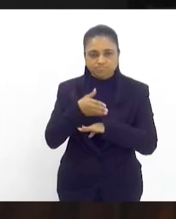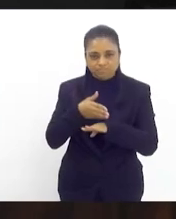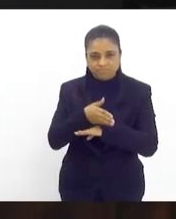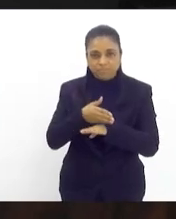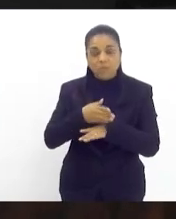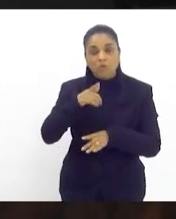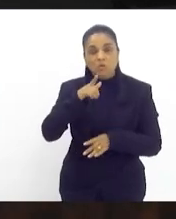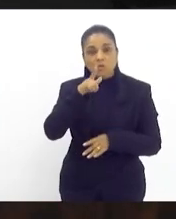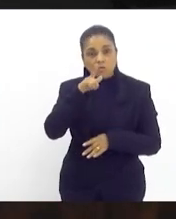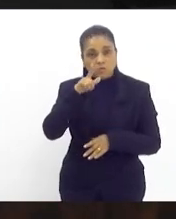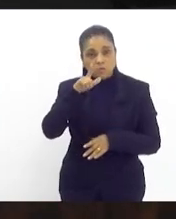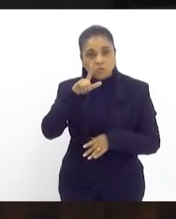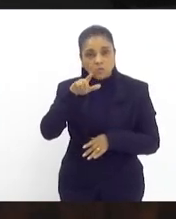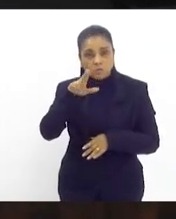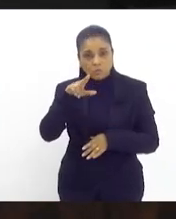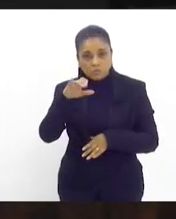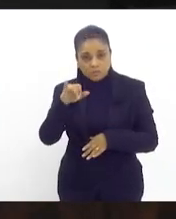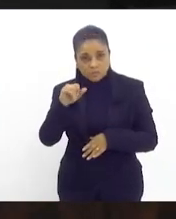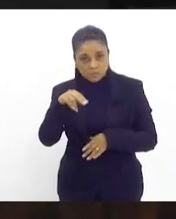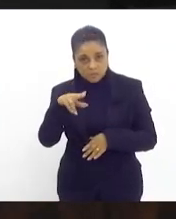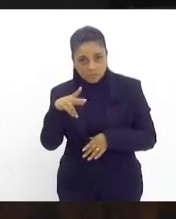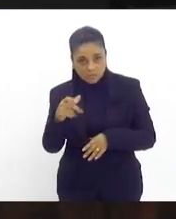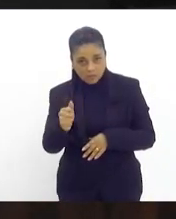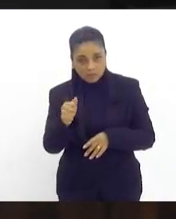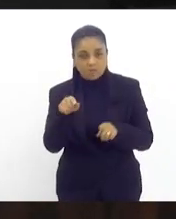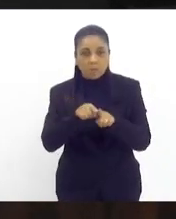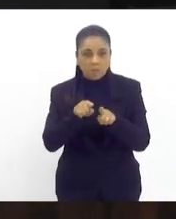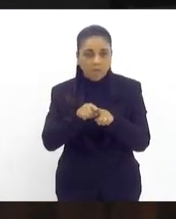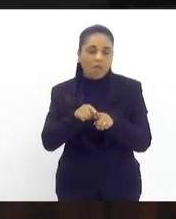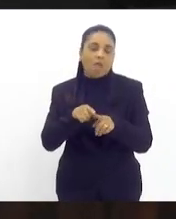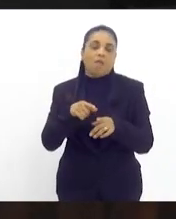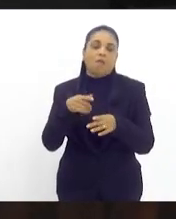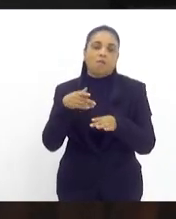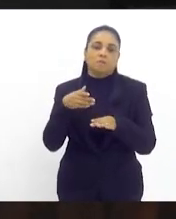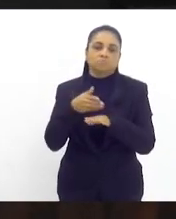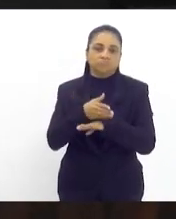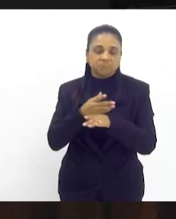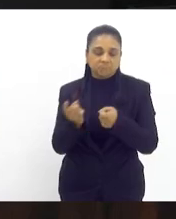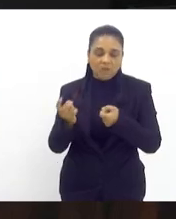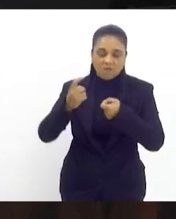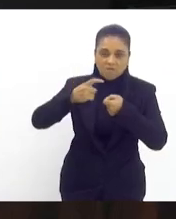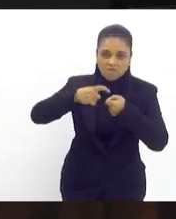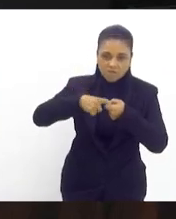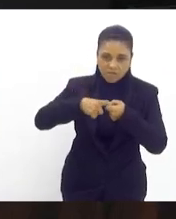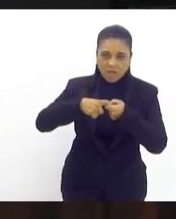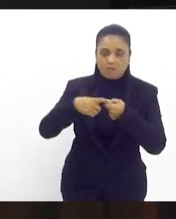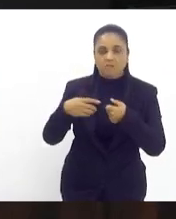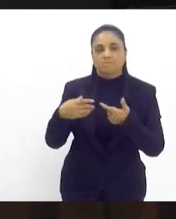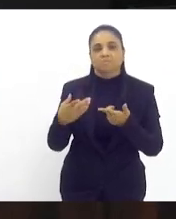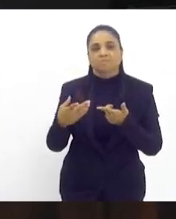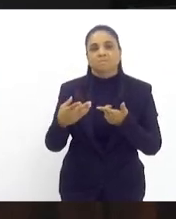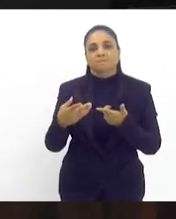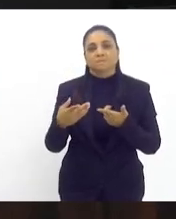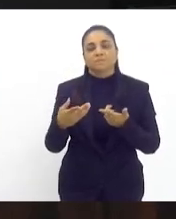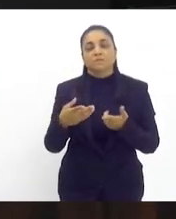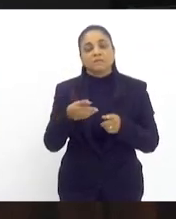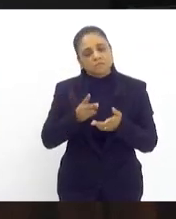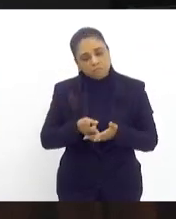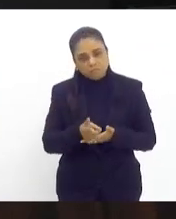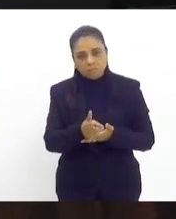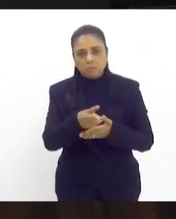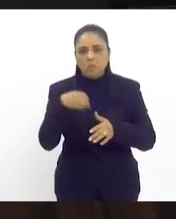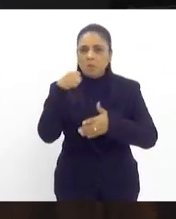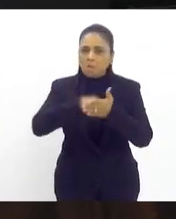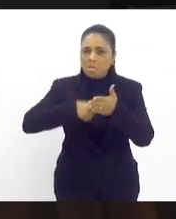a Lucinha já falei a deputada Lucinha que é mais nova italiana afilhada é a deputada Lucinha e vamos continuar